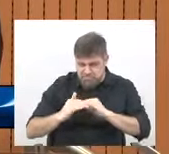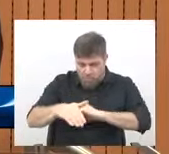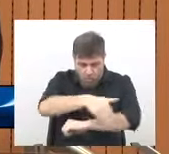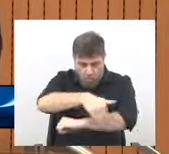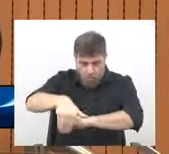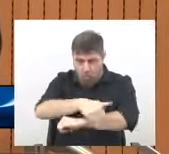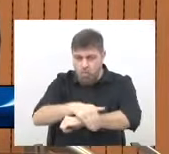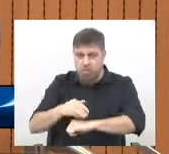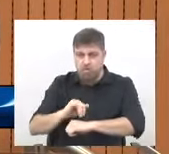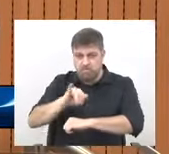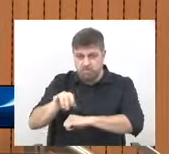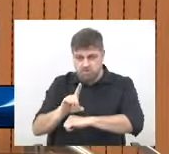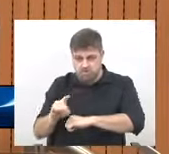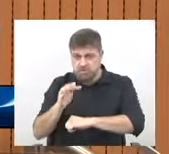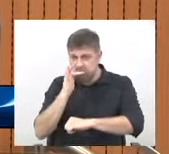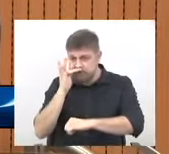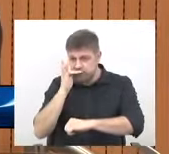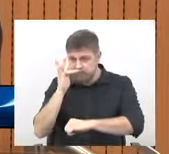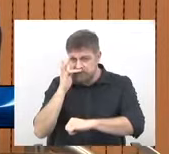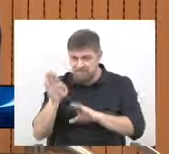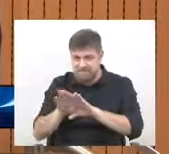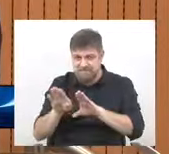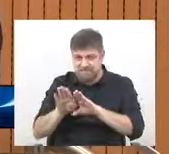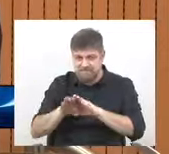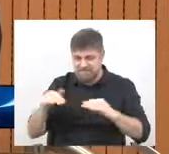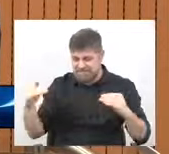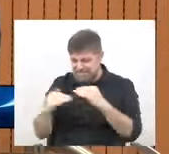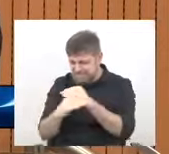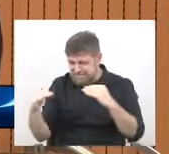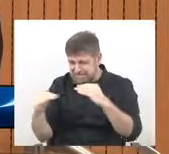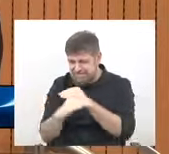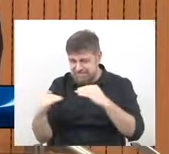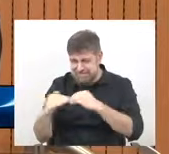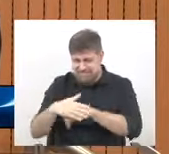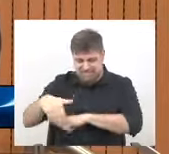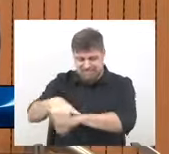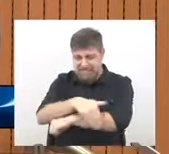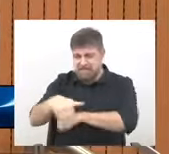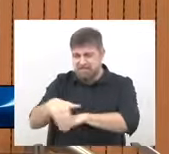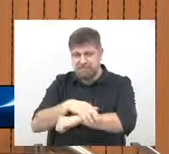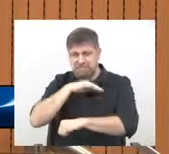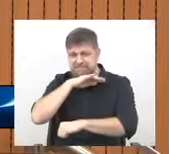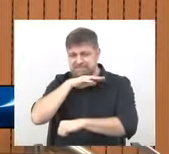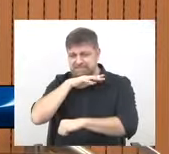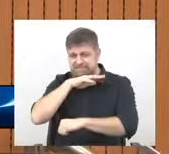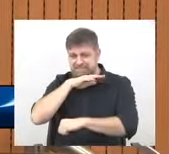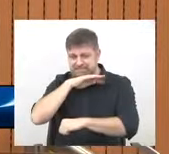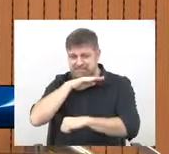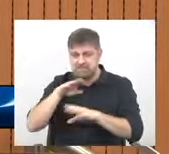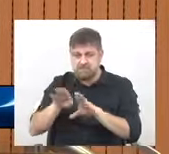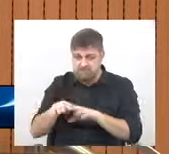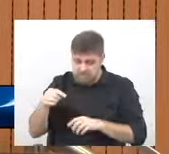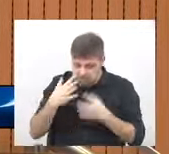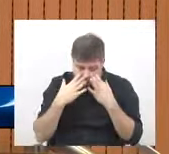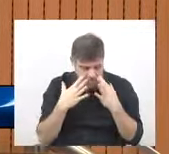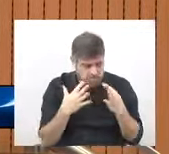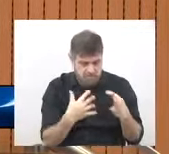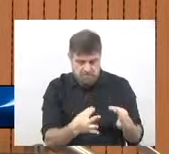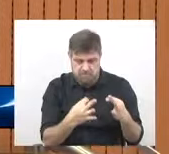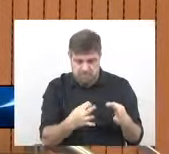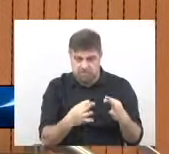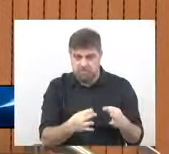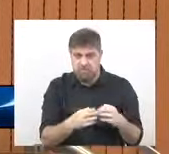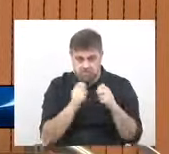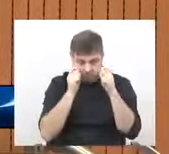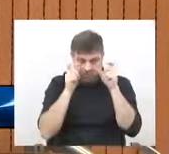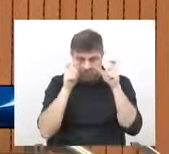Satélite Tires, onde que há uma rota de fuga que tem ali na Reverendo José Coelho Ferraz. Então, tem que ver com bastante carinho,